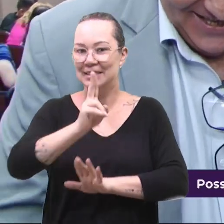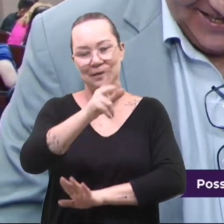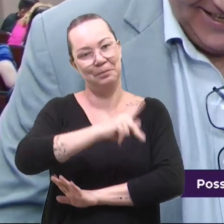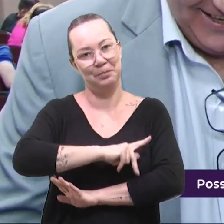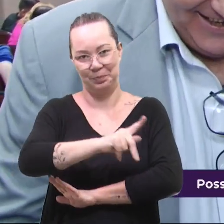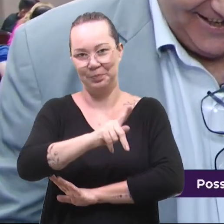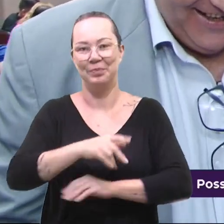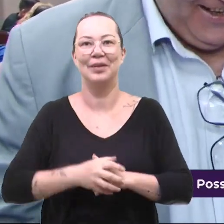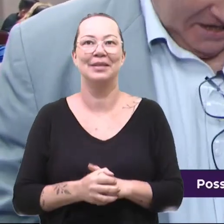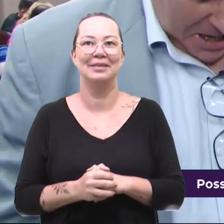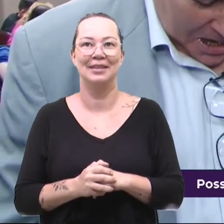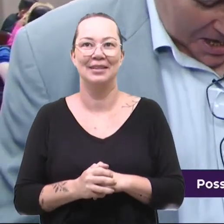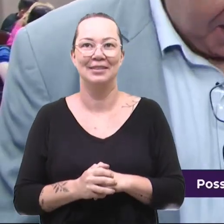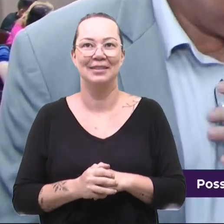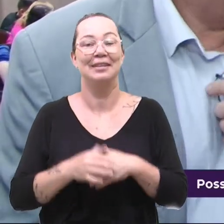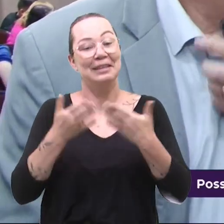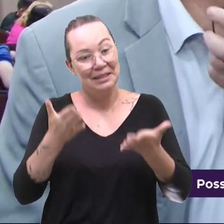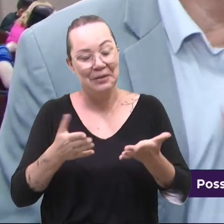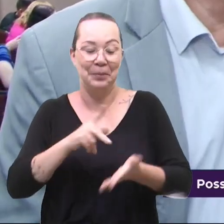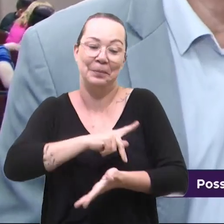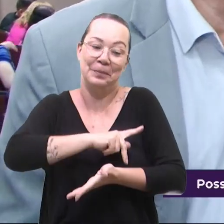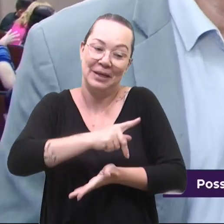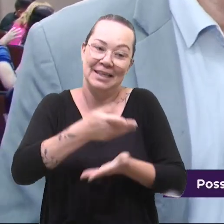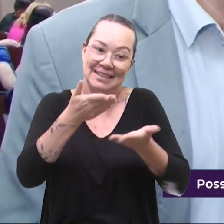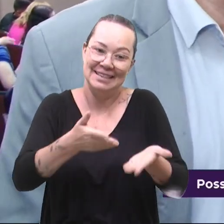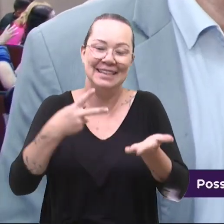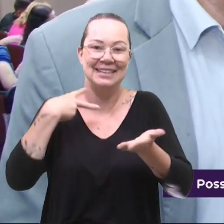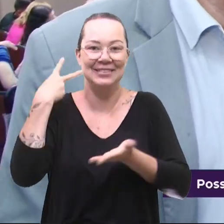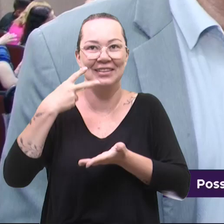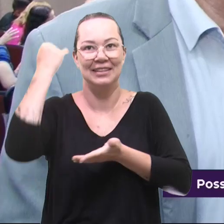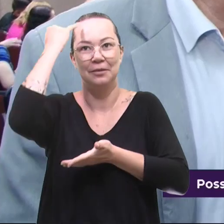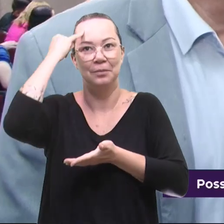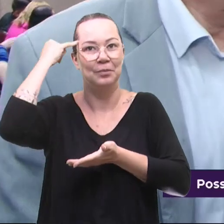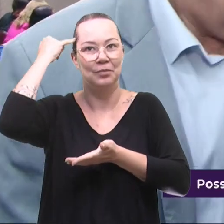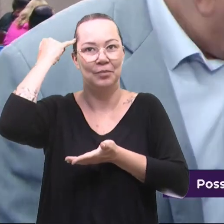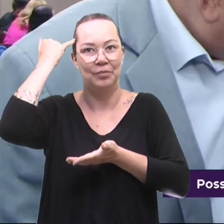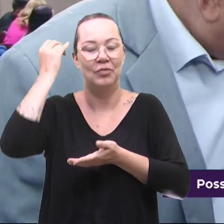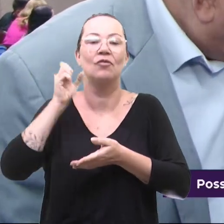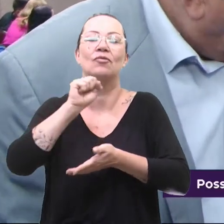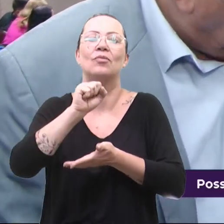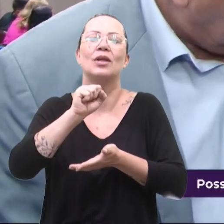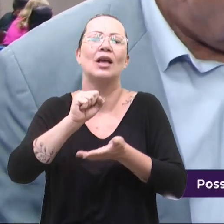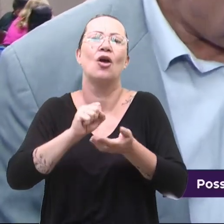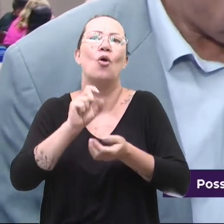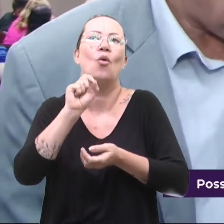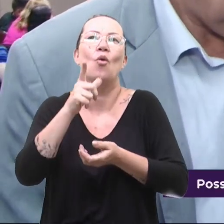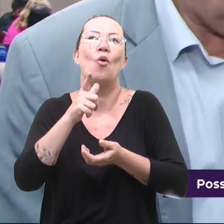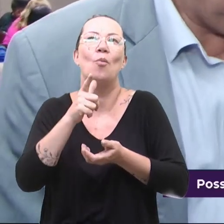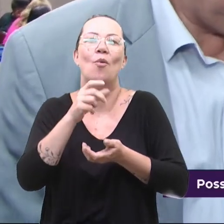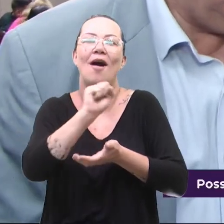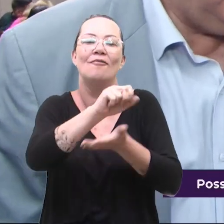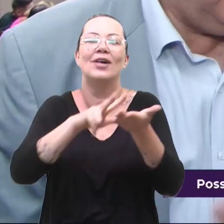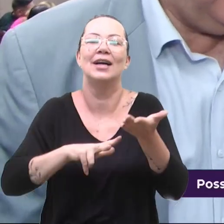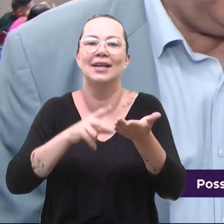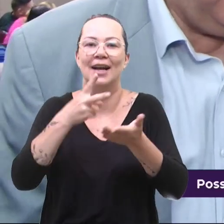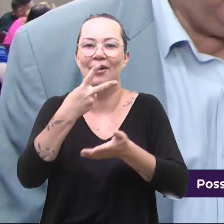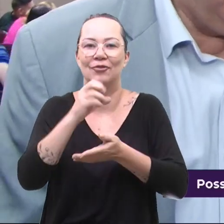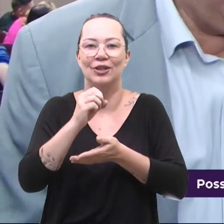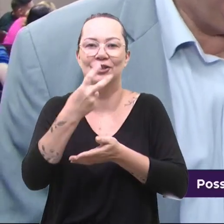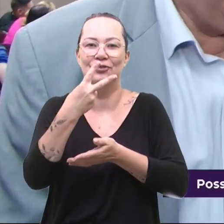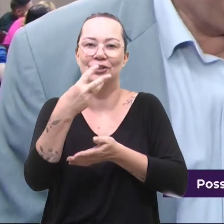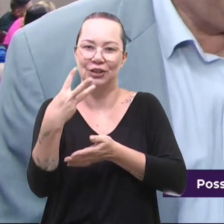presidente, né? Presidente, então. Vereador Zé D'Ambros. Vamos avaliar 2023, que foi logo agora,